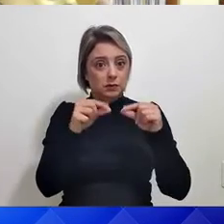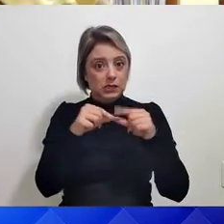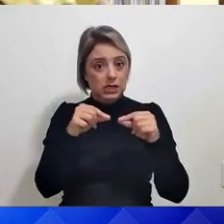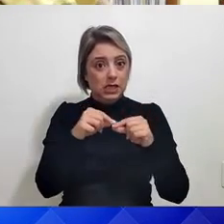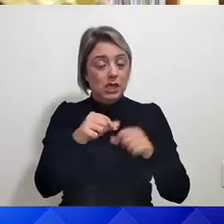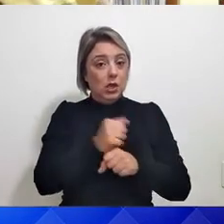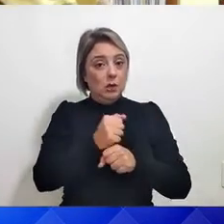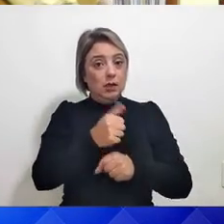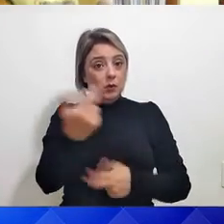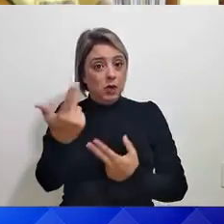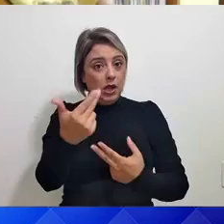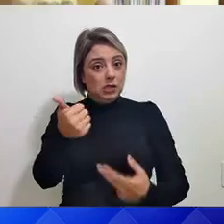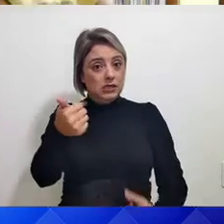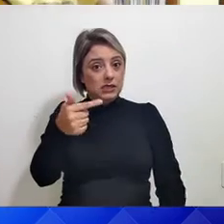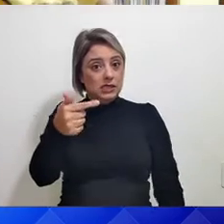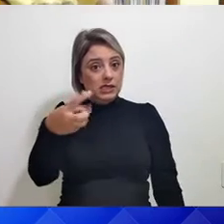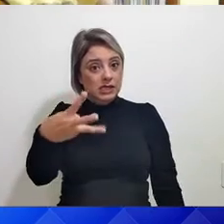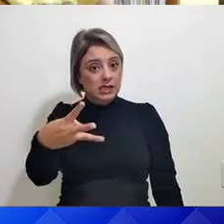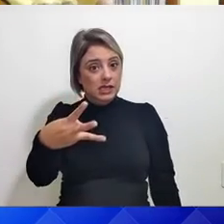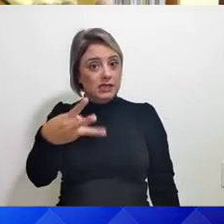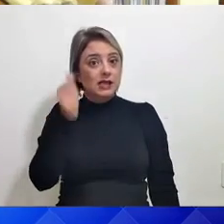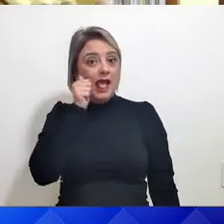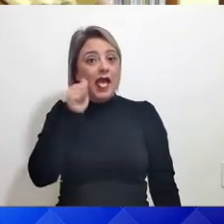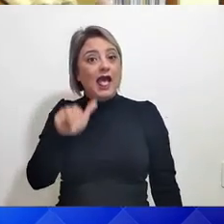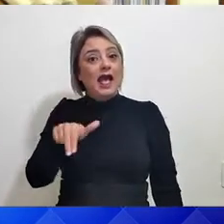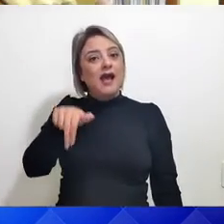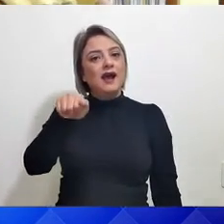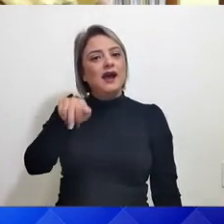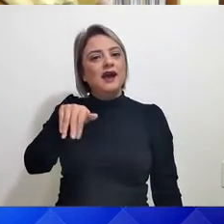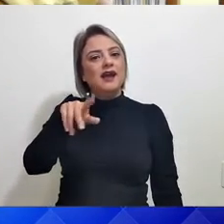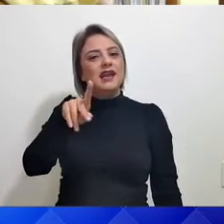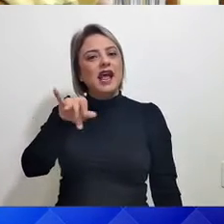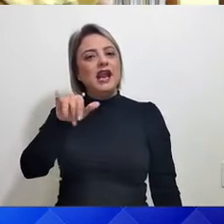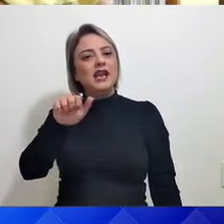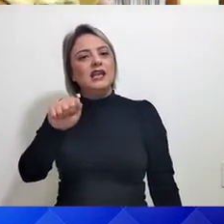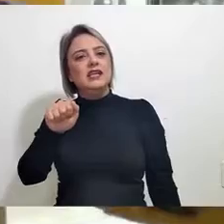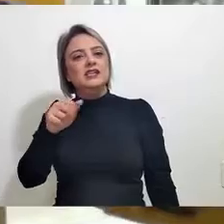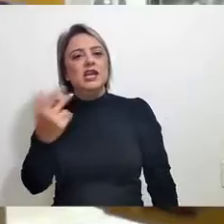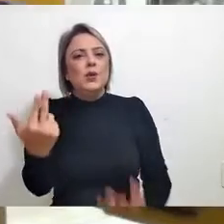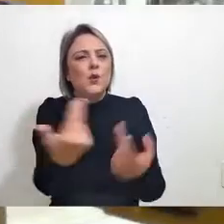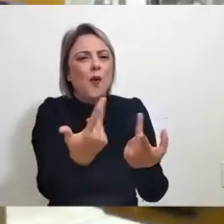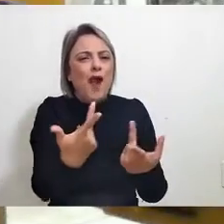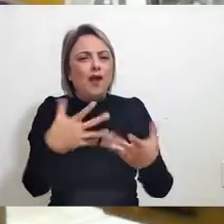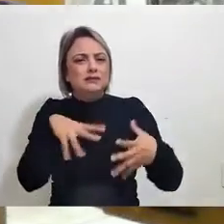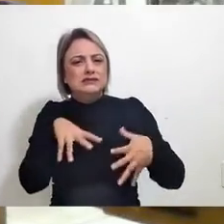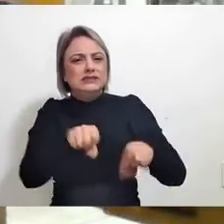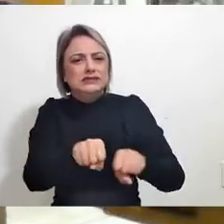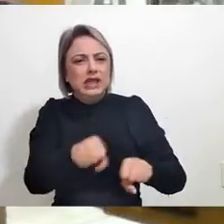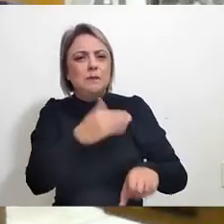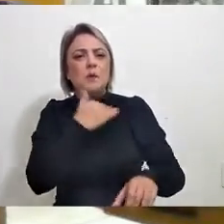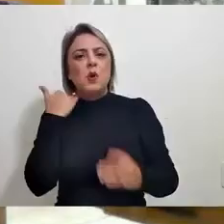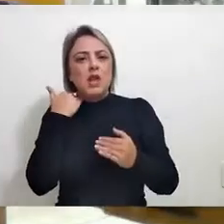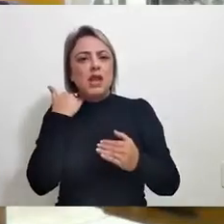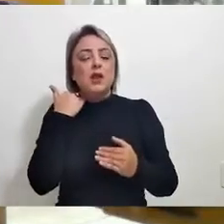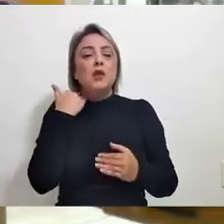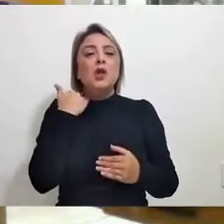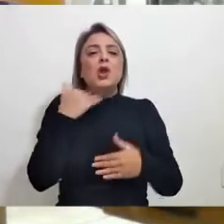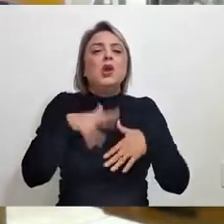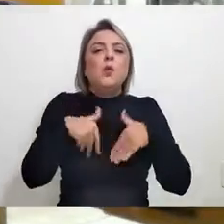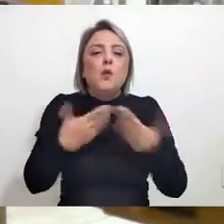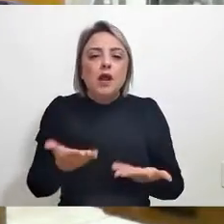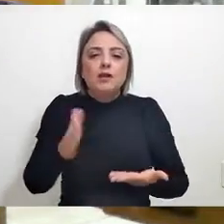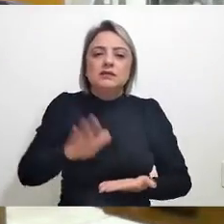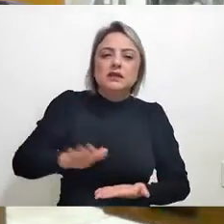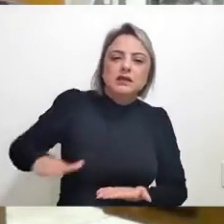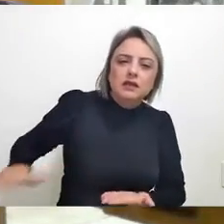precisa falar e que a gente precisa proteger. E é dentro da escola que eu acho que o papel é fundamental, porque se o abusador está dentro de casa, tem